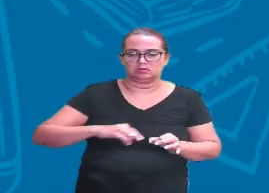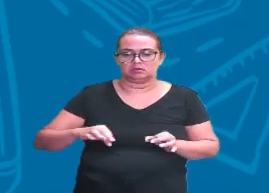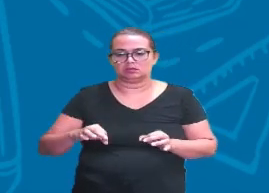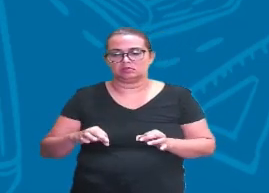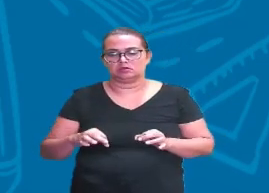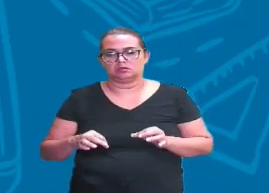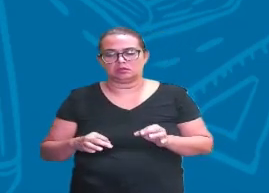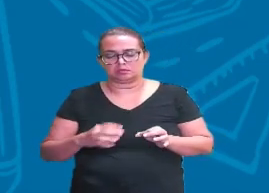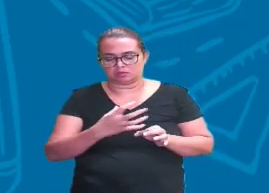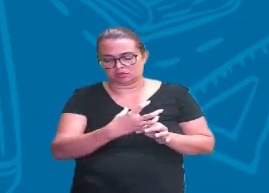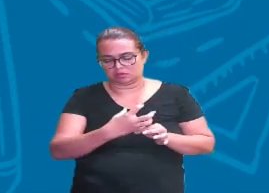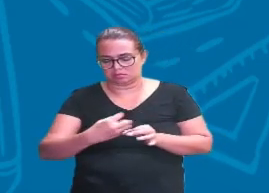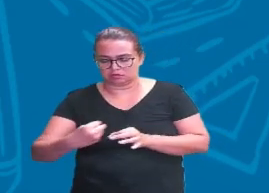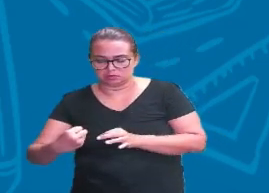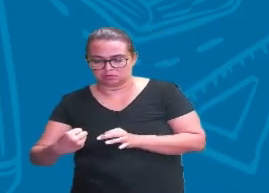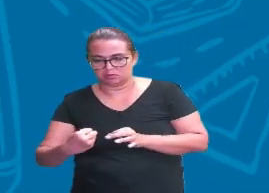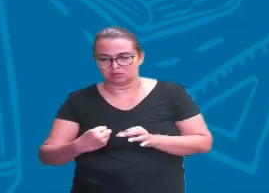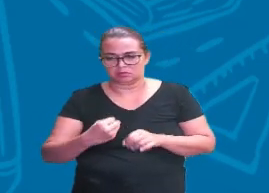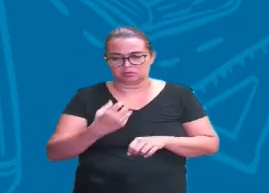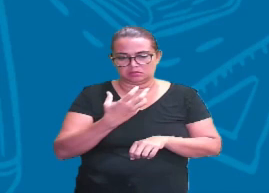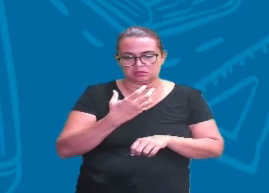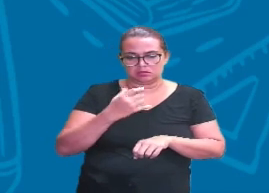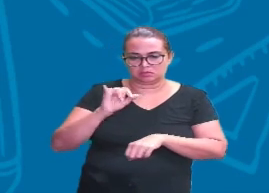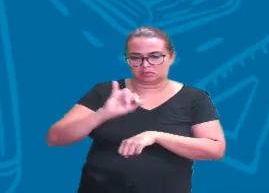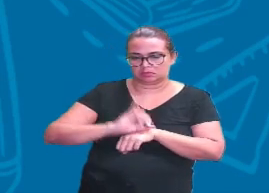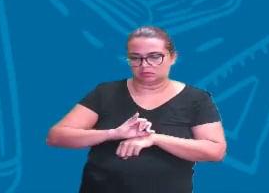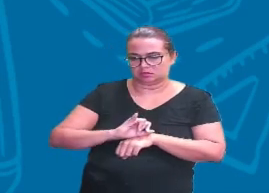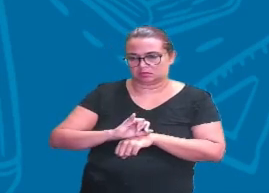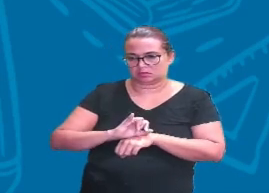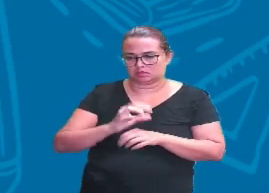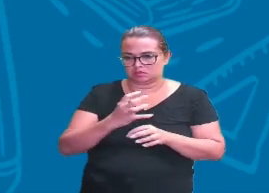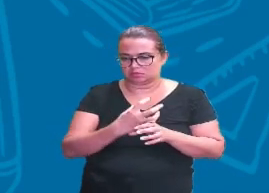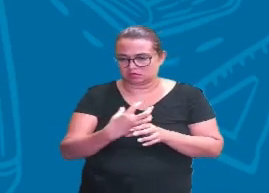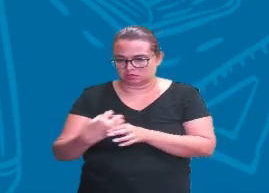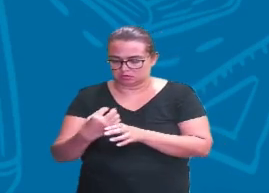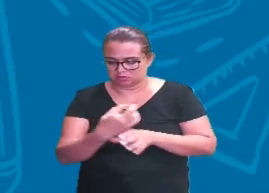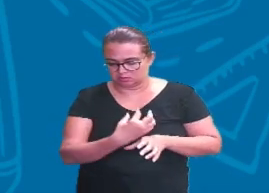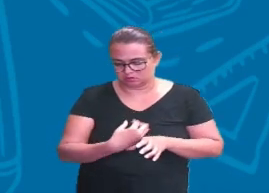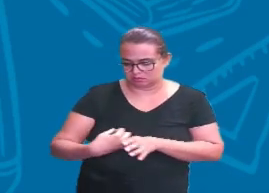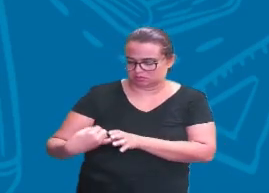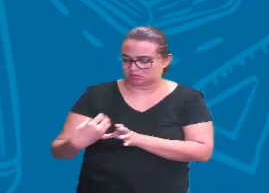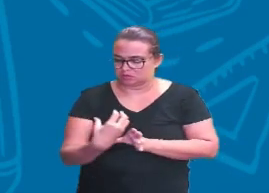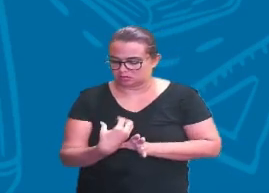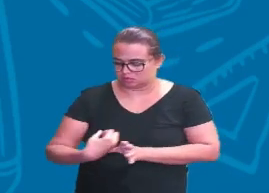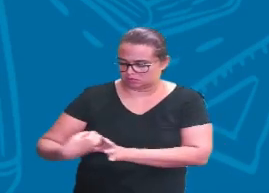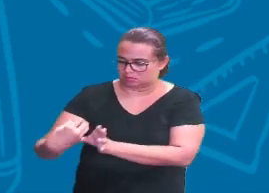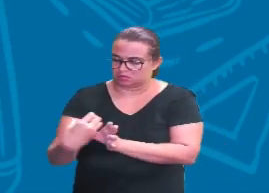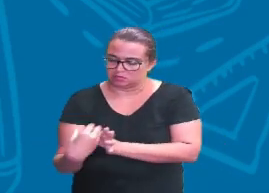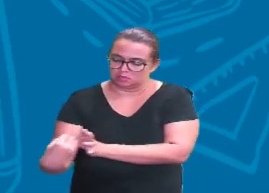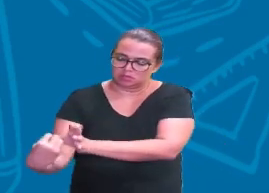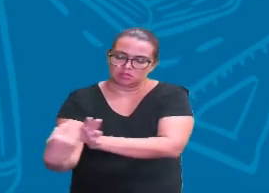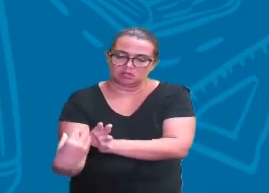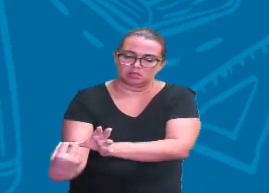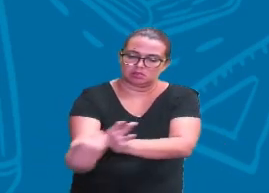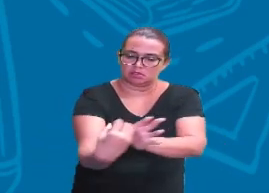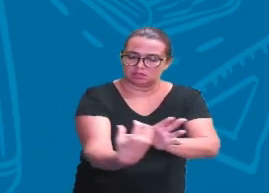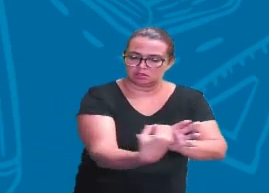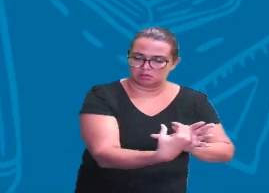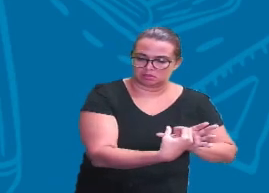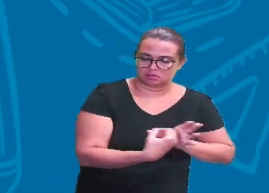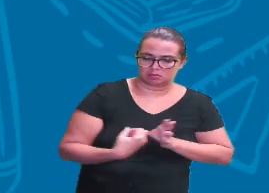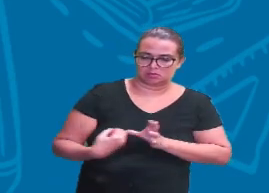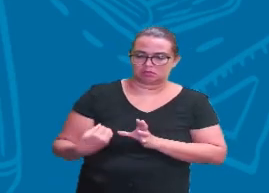onde? Para o centro, tá? Da curva, mudando sua direção. Então, essa força é chamada de força centrípeta.